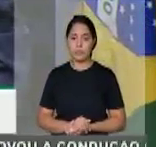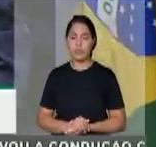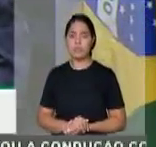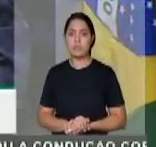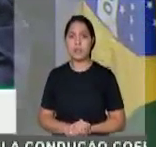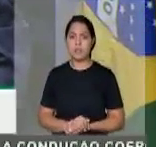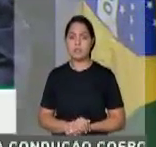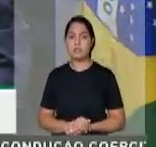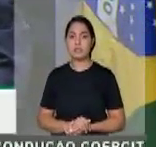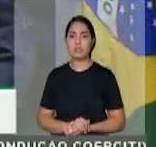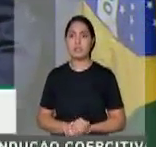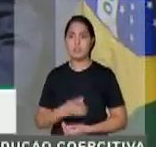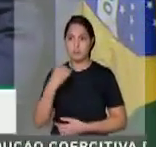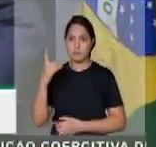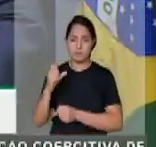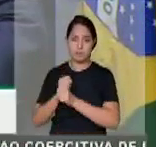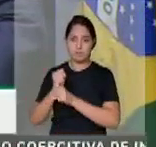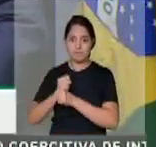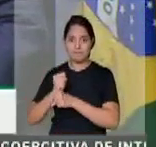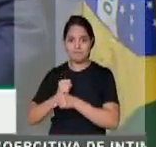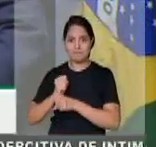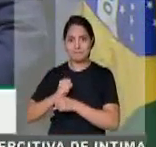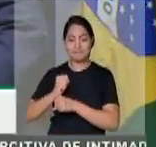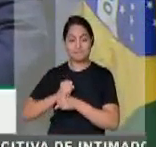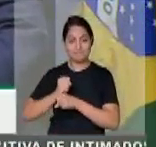completou um ano